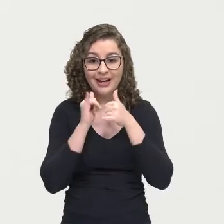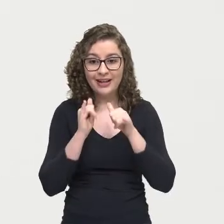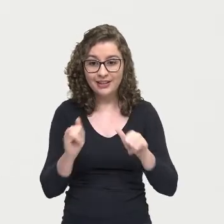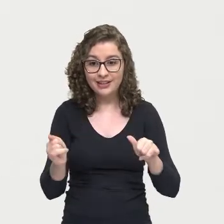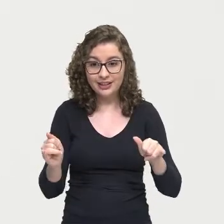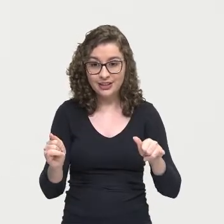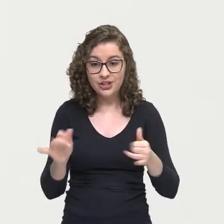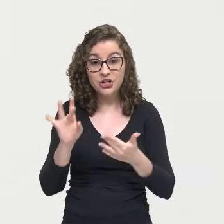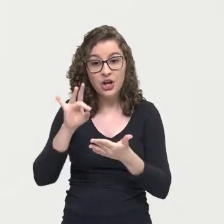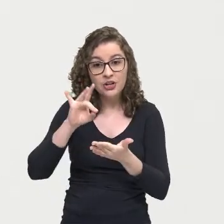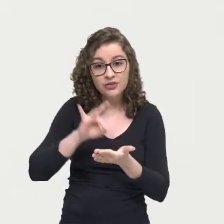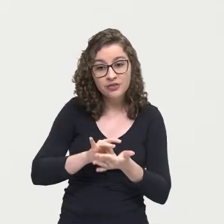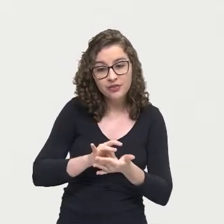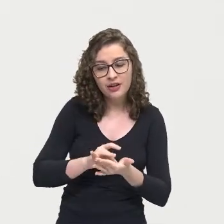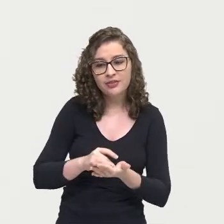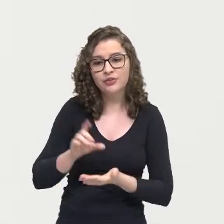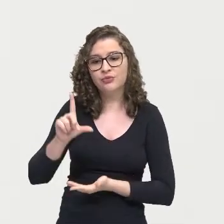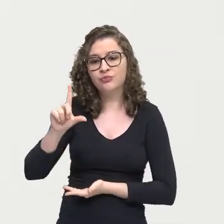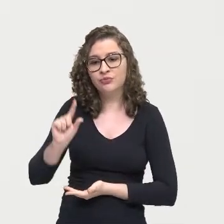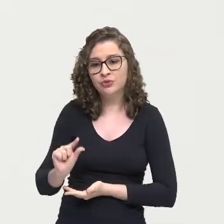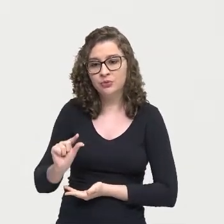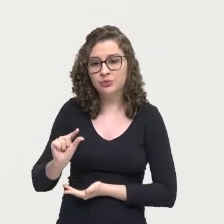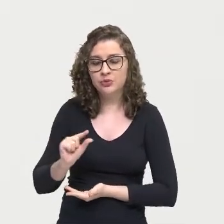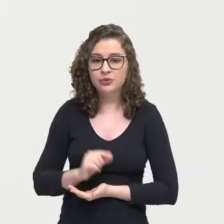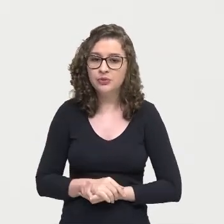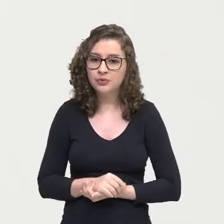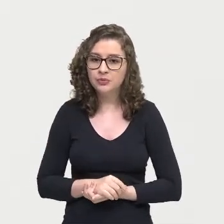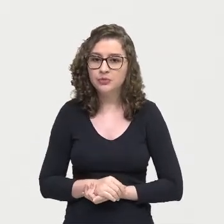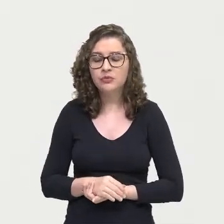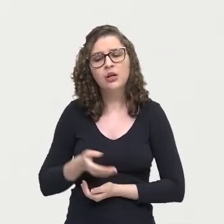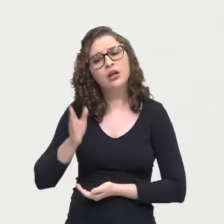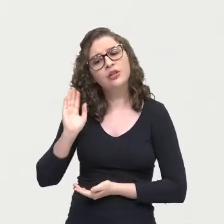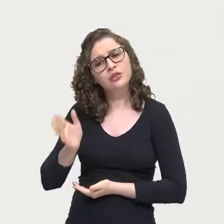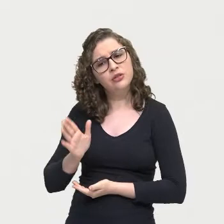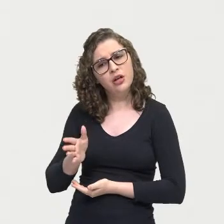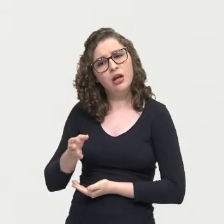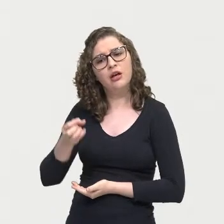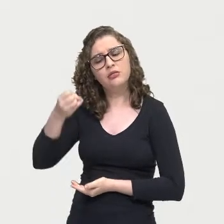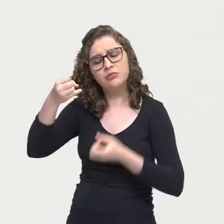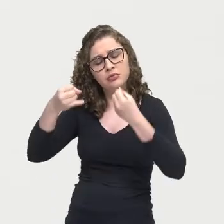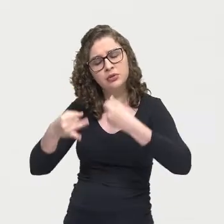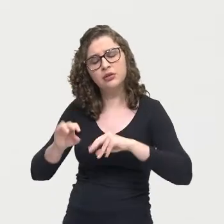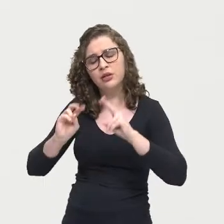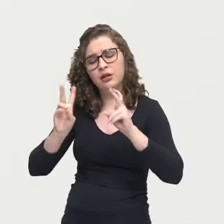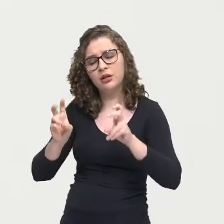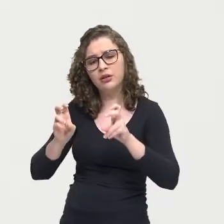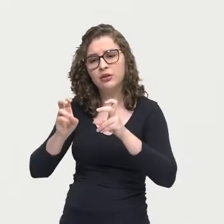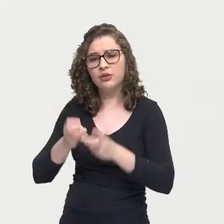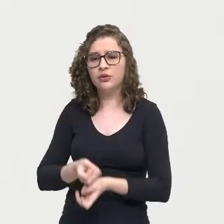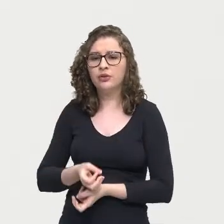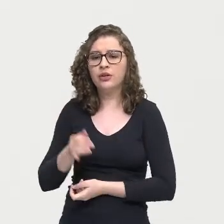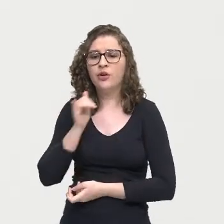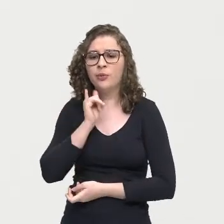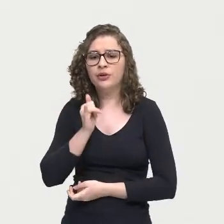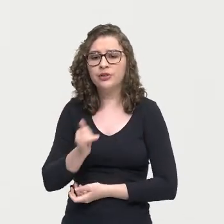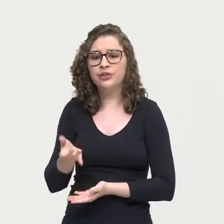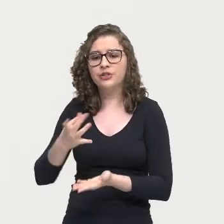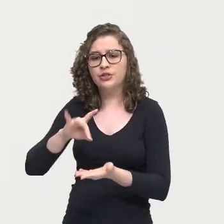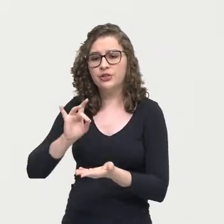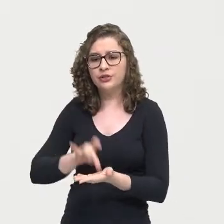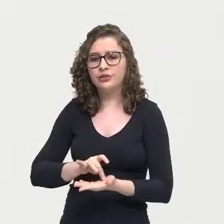a energia de ativação. A gente já falou de energia de ativação há algumas aulas atrás, tá